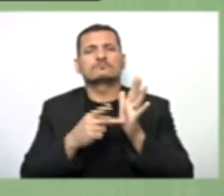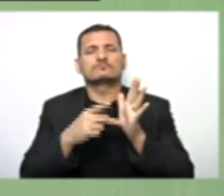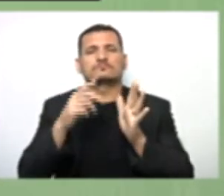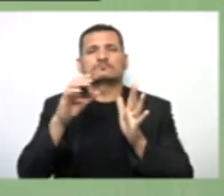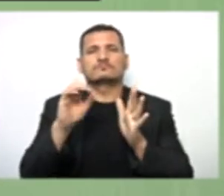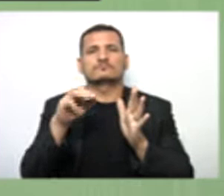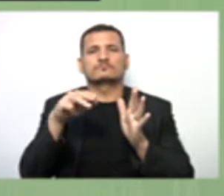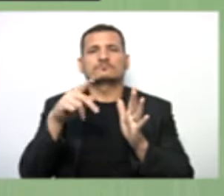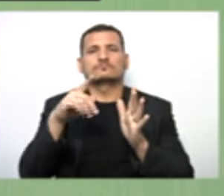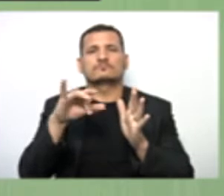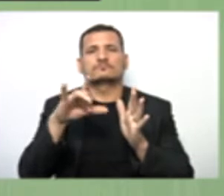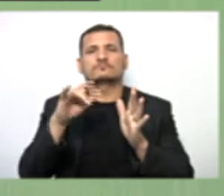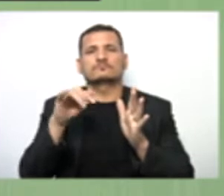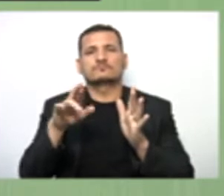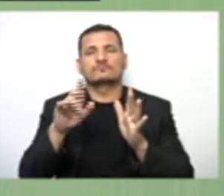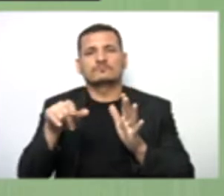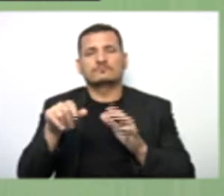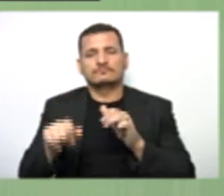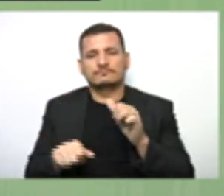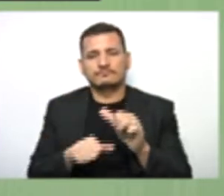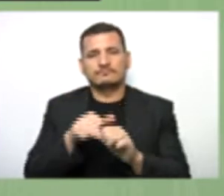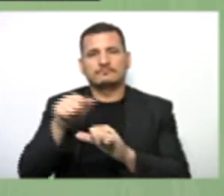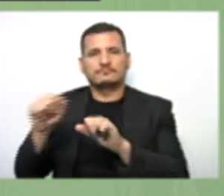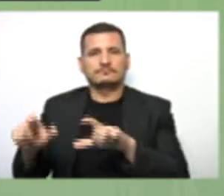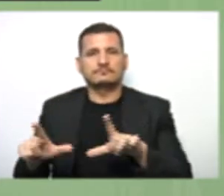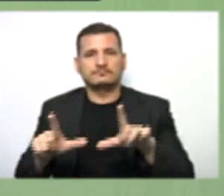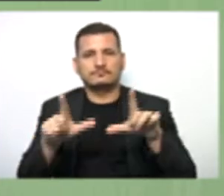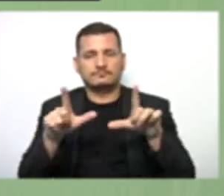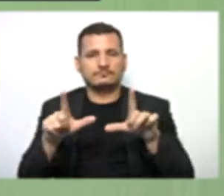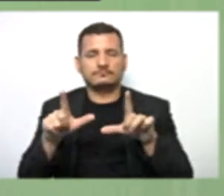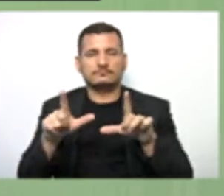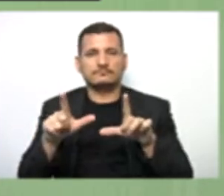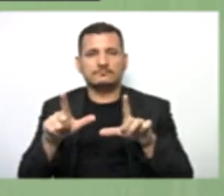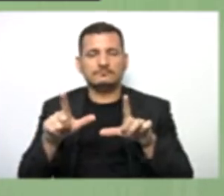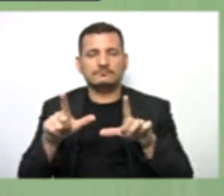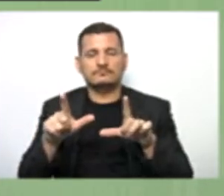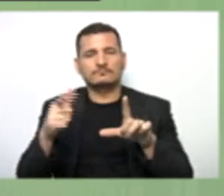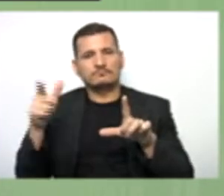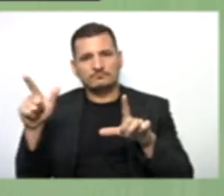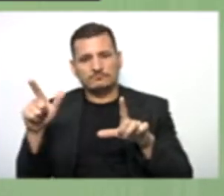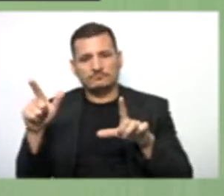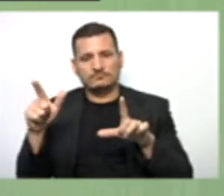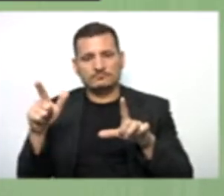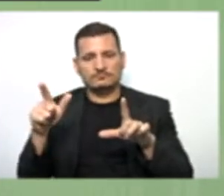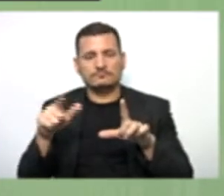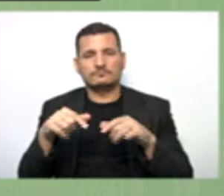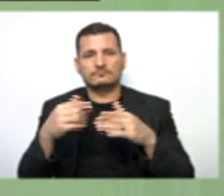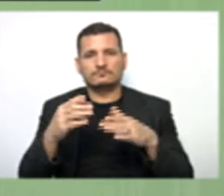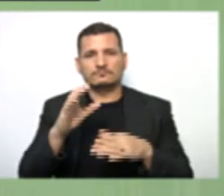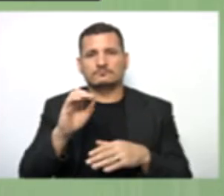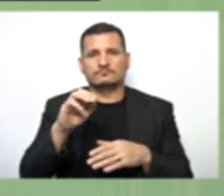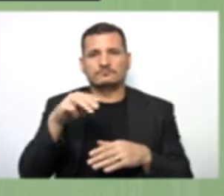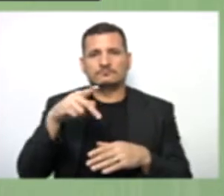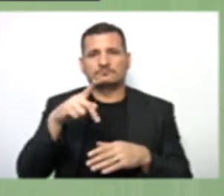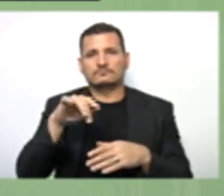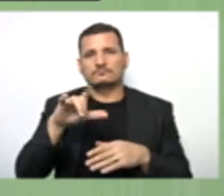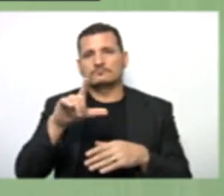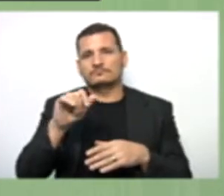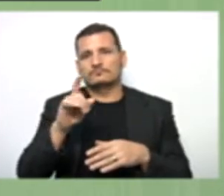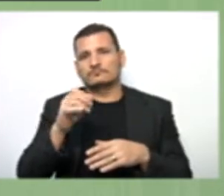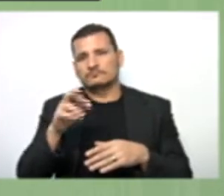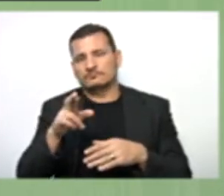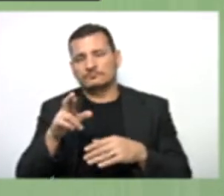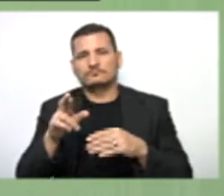palavra, vai ser de transformar um elemento em outro. Então, o compilador, no mundo do desenvolvimento